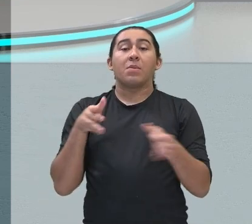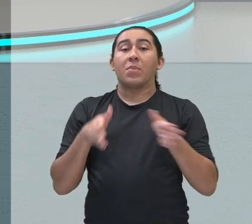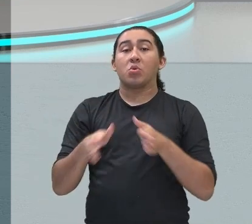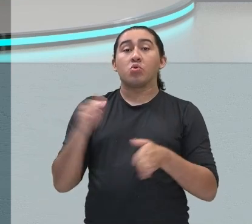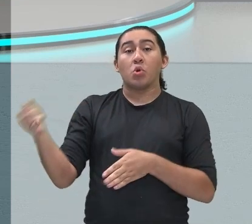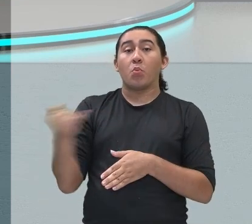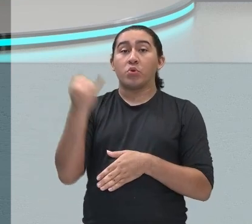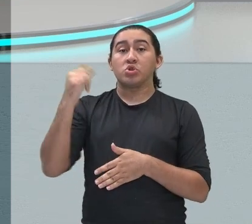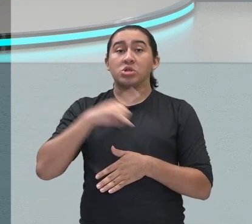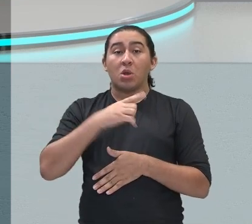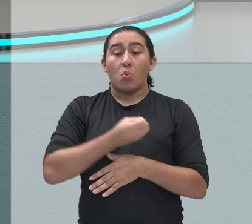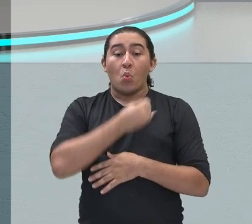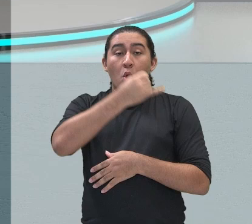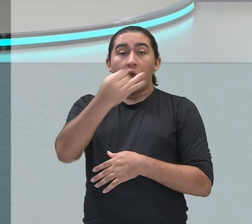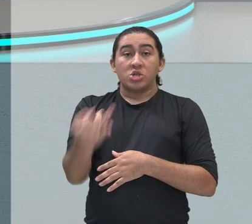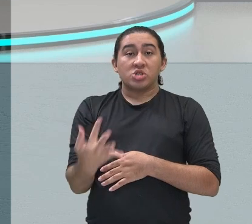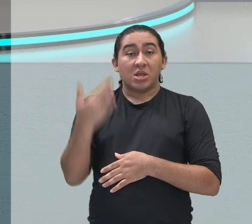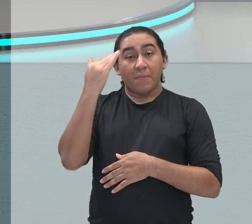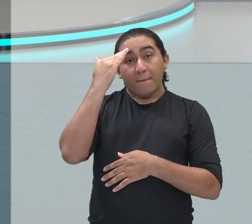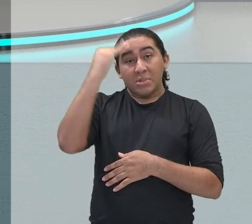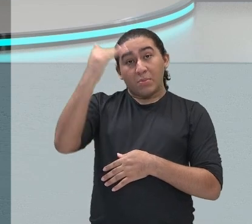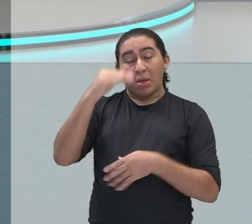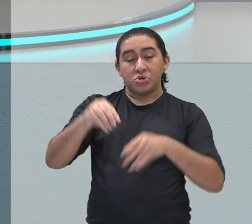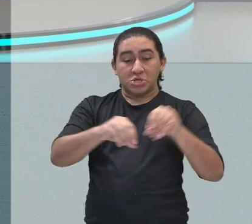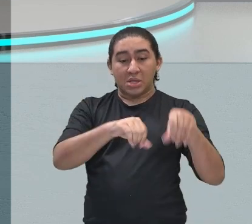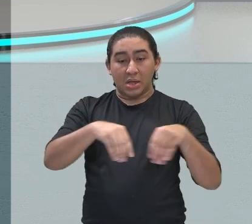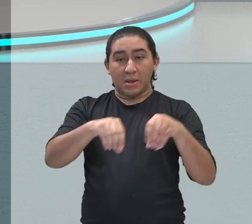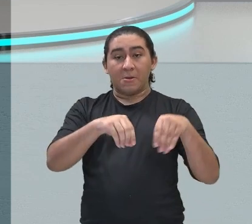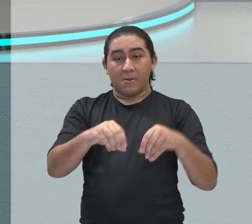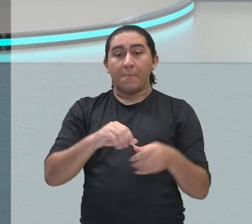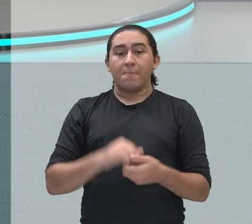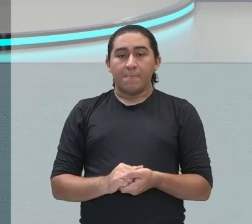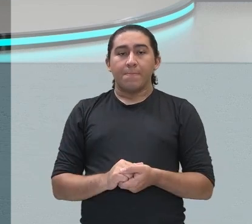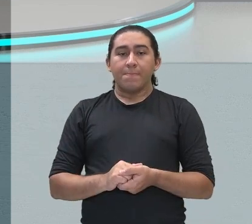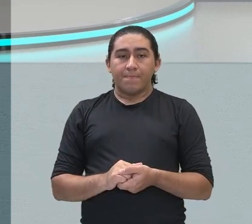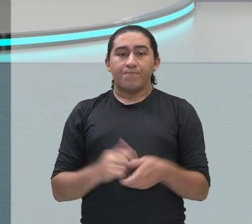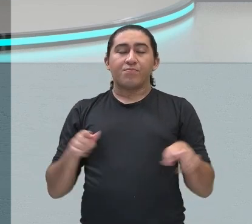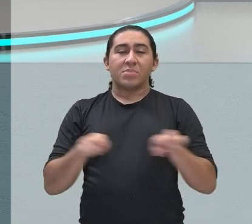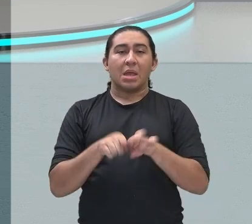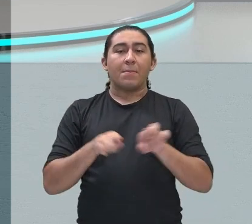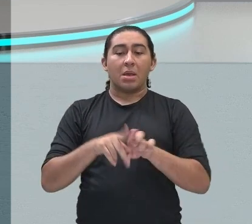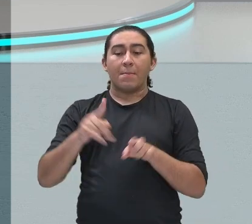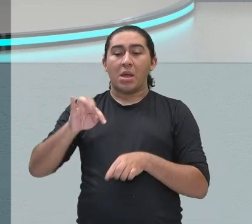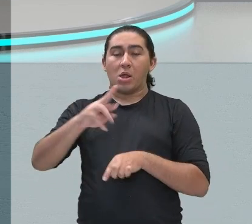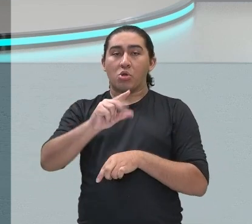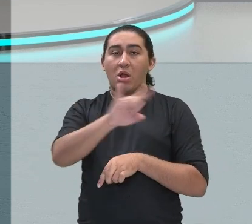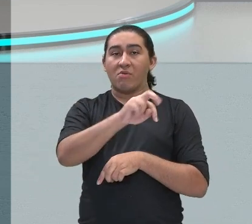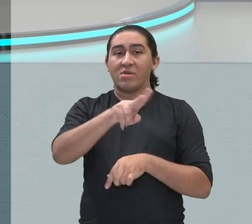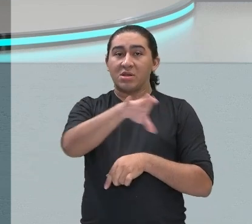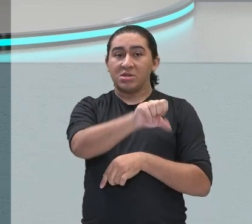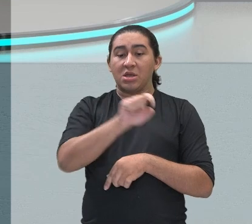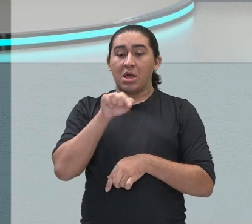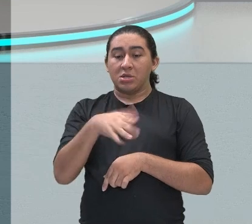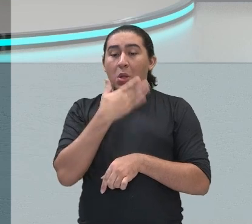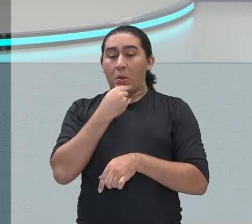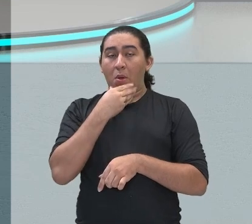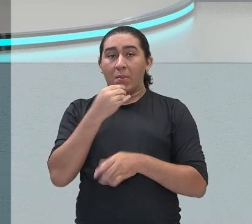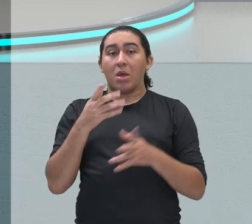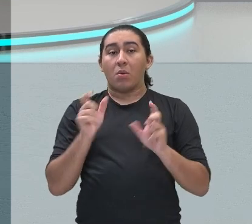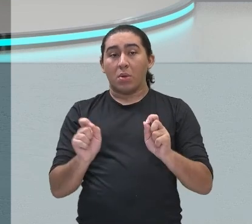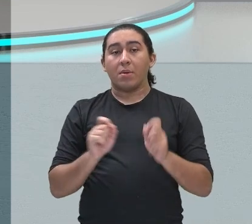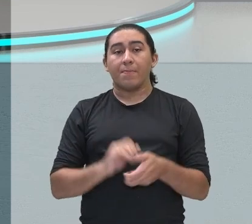ter quantidade, né, de terras. E Pedro Álvares Cabral é um dos que pegou